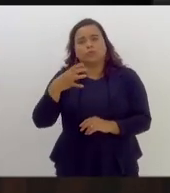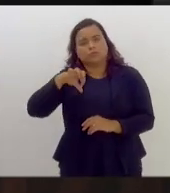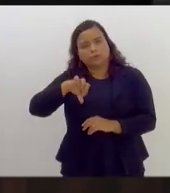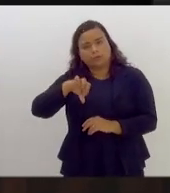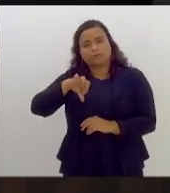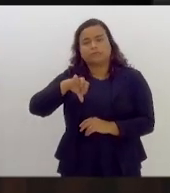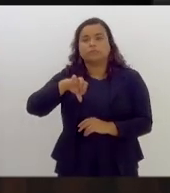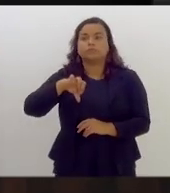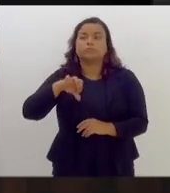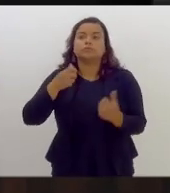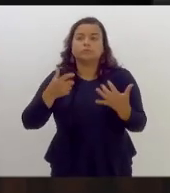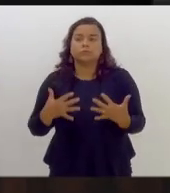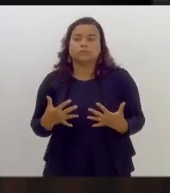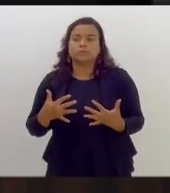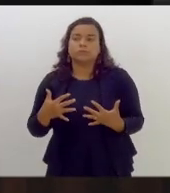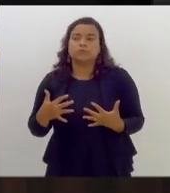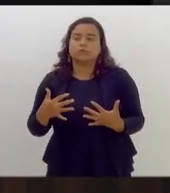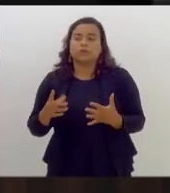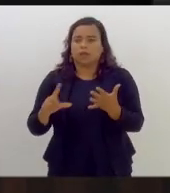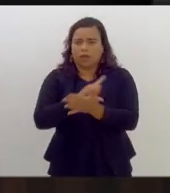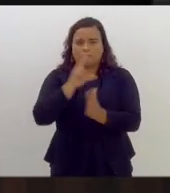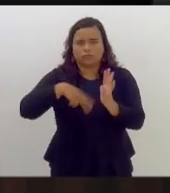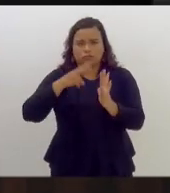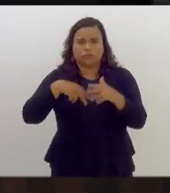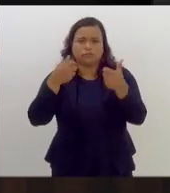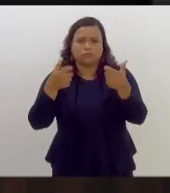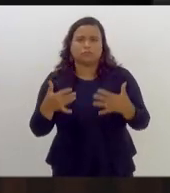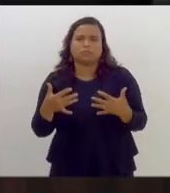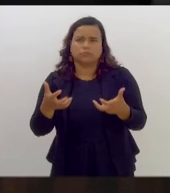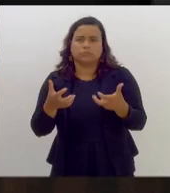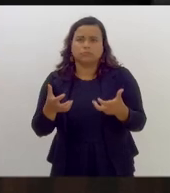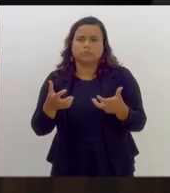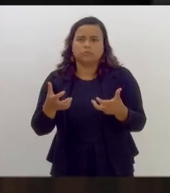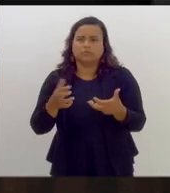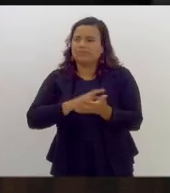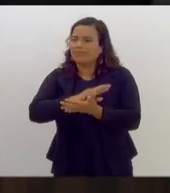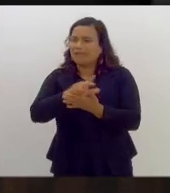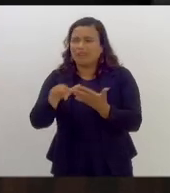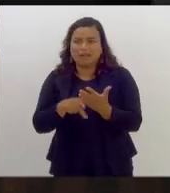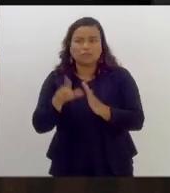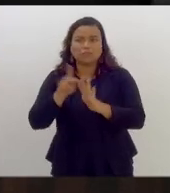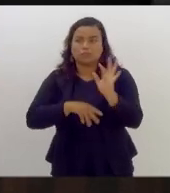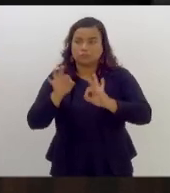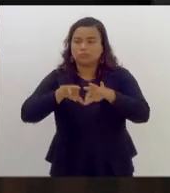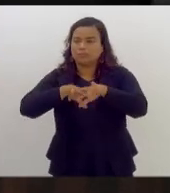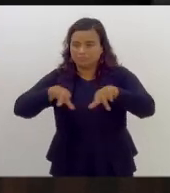1549. Eu vou antes de ler aqui, são vários projetos,